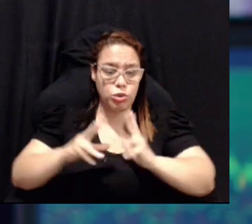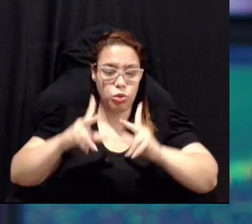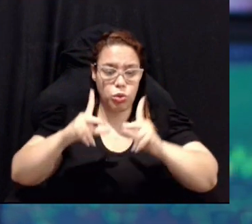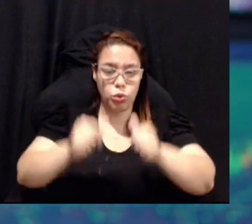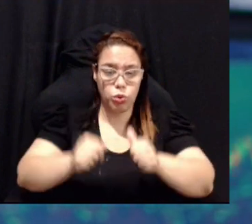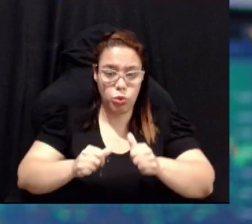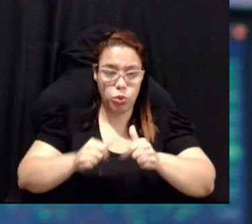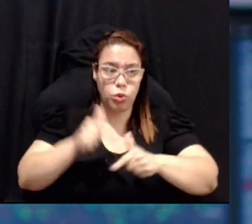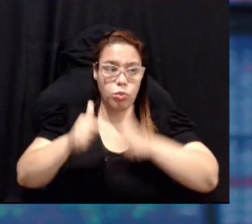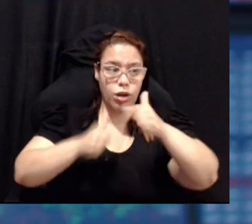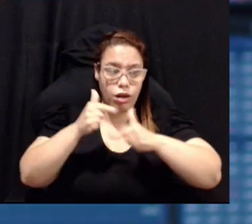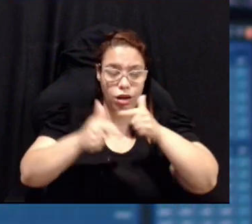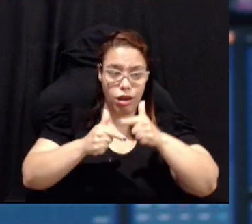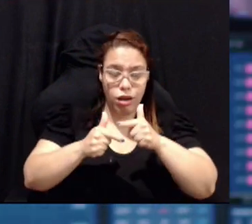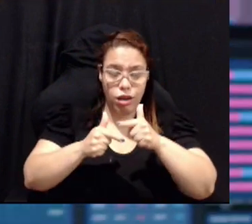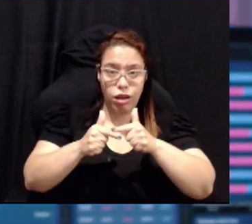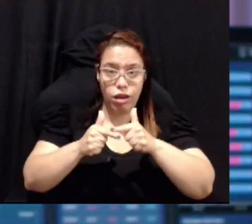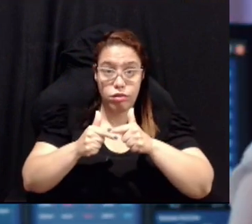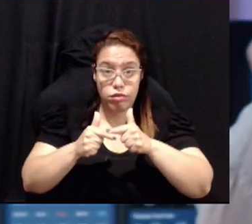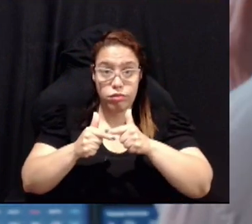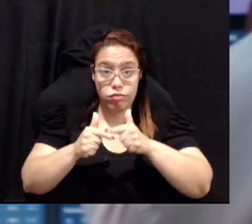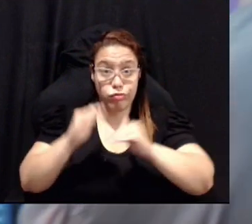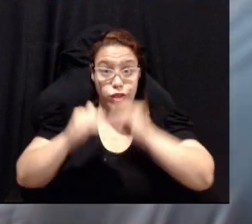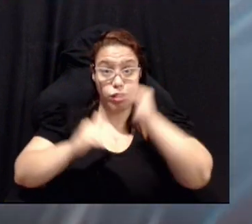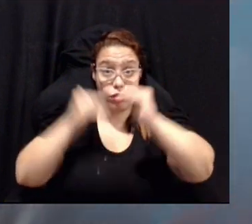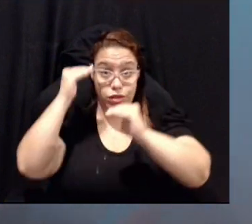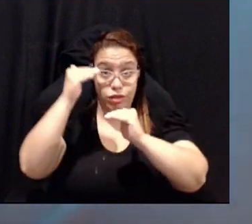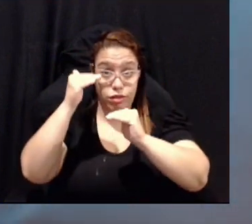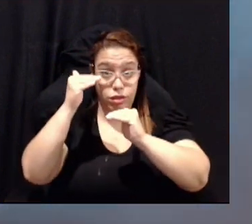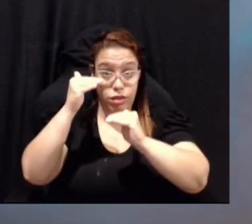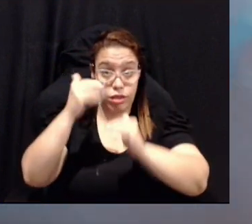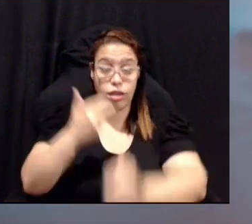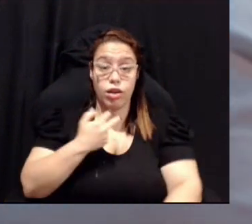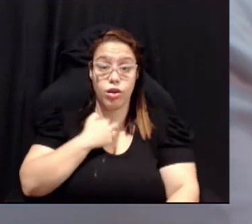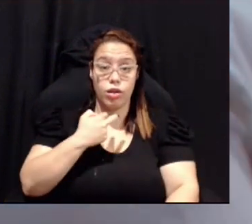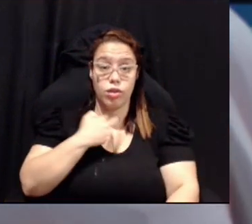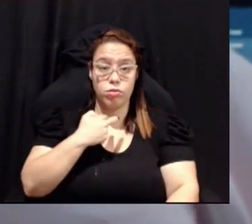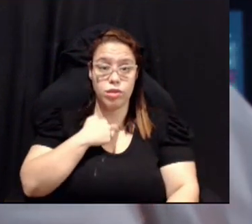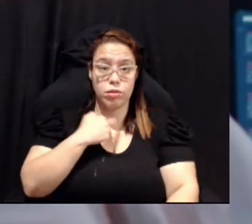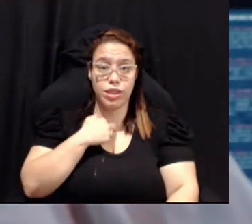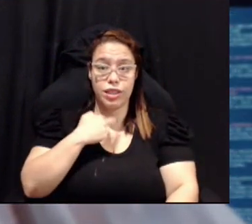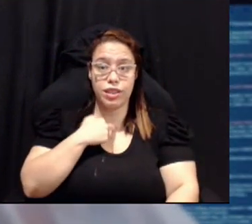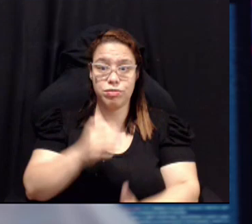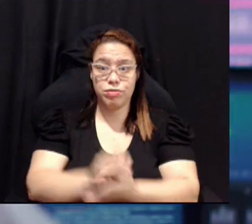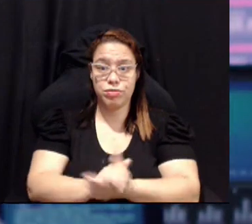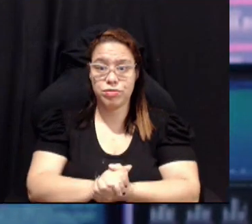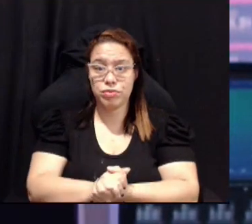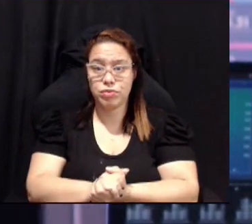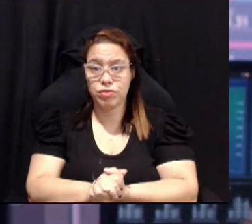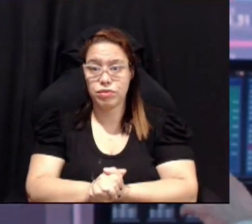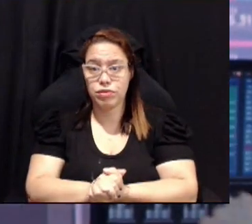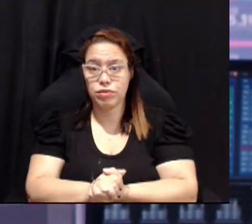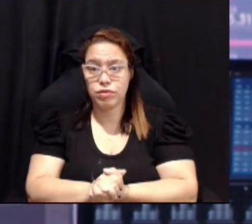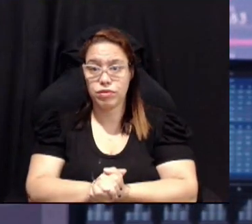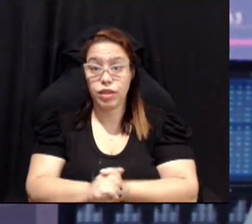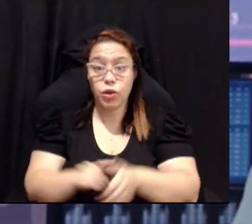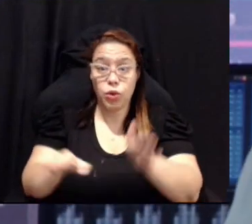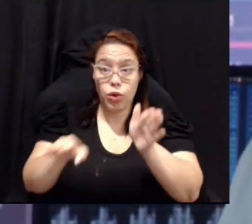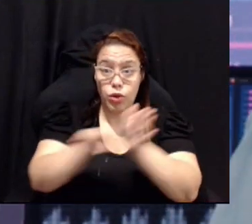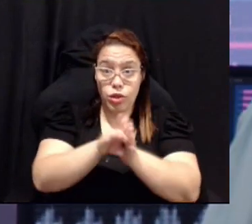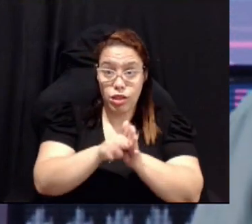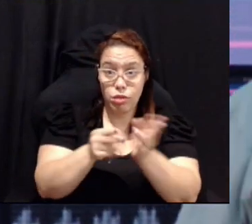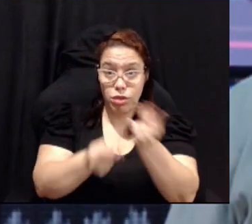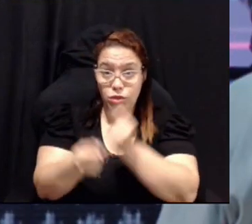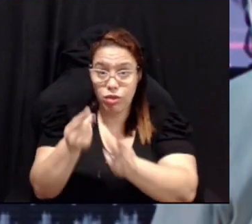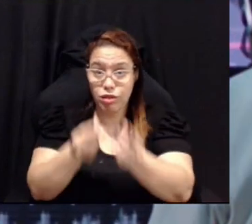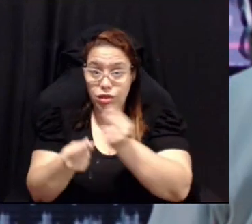financeiro. É porque ele fez uma alavancagem. Na verdade, ele nem tinha dinheiro, né? Porque se você entra no mercado financeiro, compra